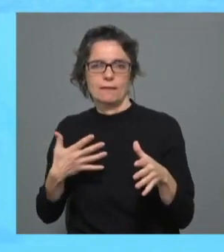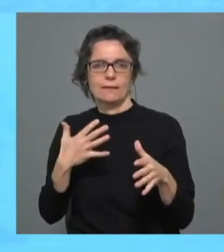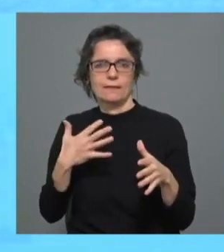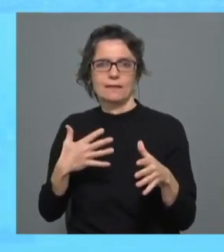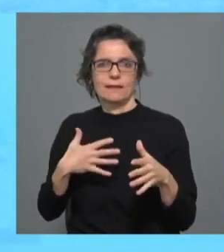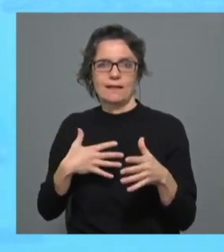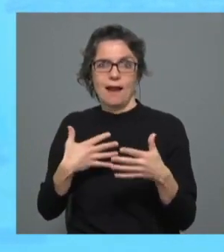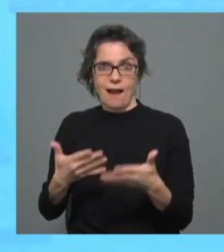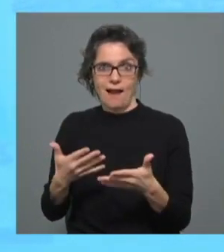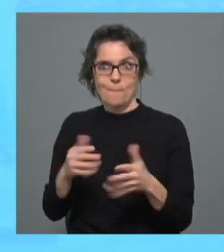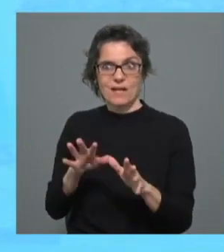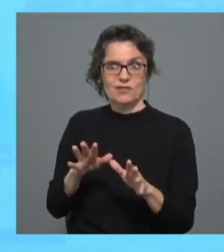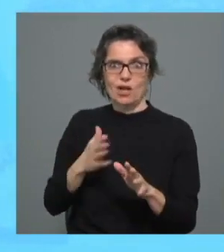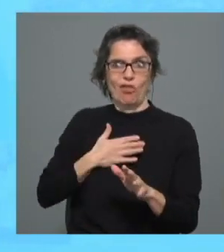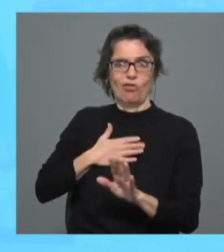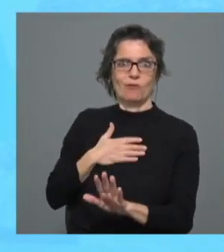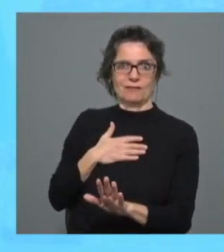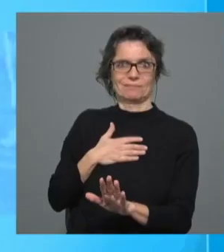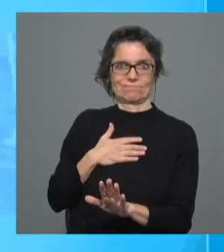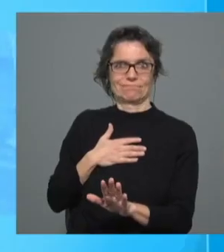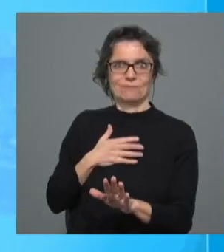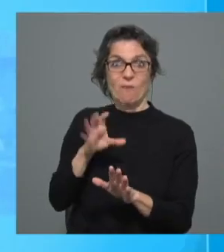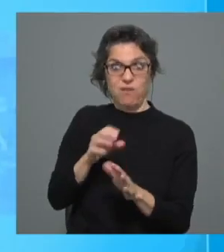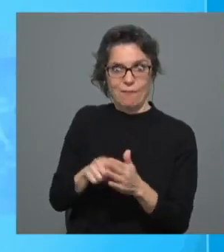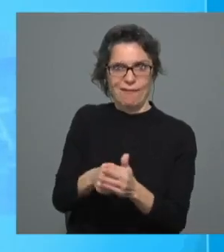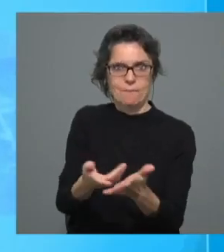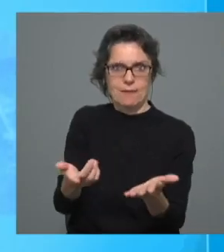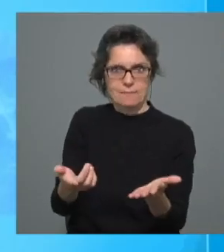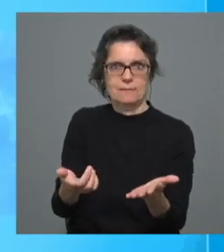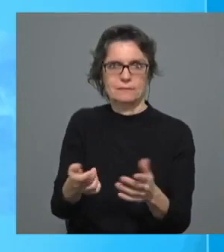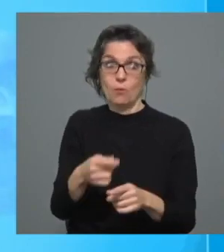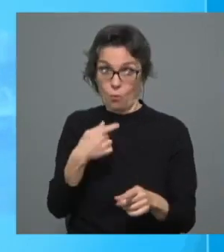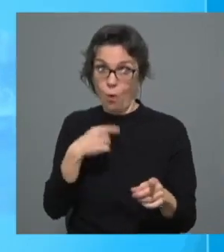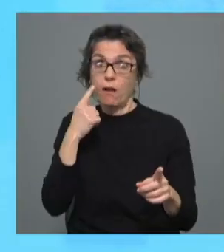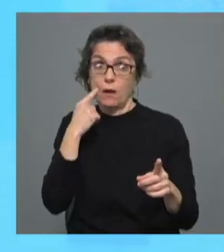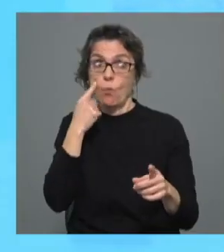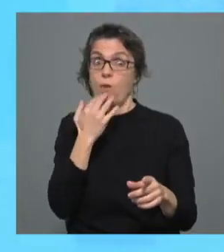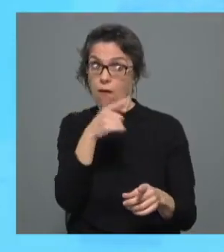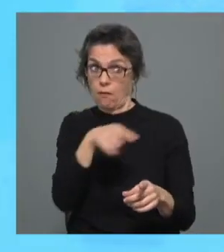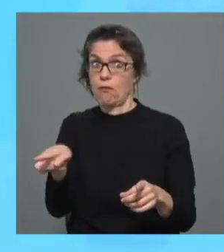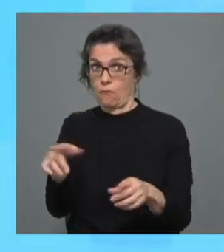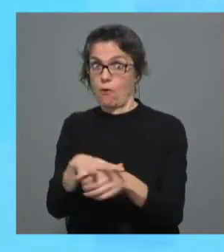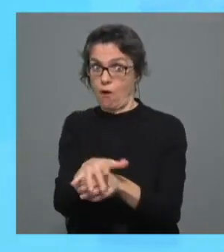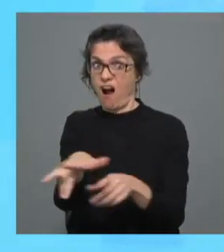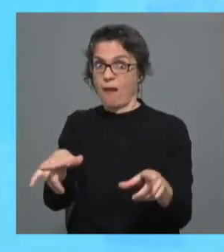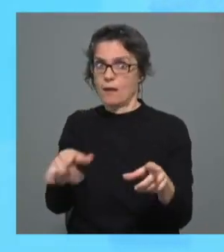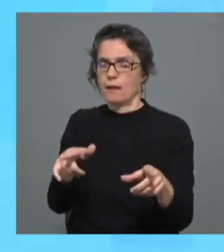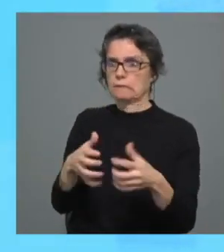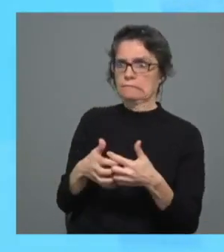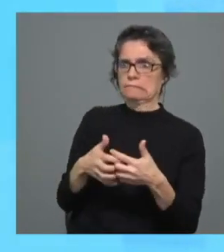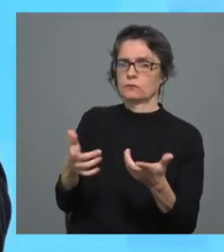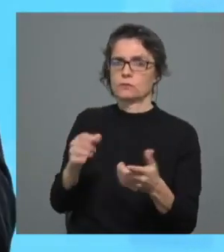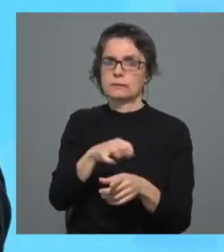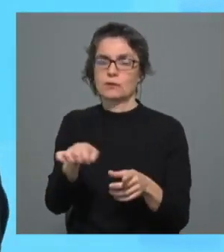usar. Explicar ao outro explicar ao outro que olha que eu uso, ou primeiro ficar lá com a dúvida sobre se eu uso ou não, mas eu não quero usar.